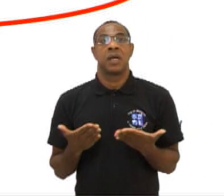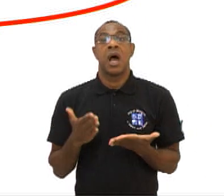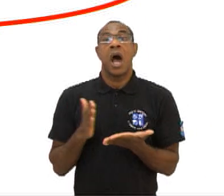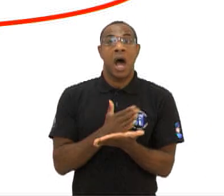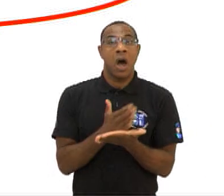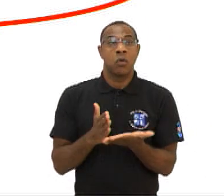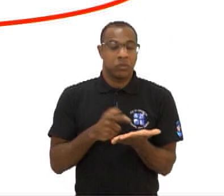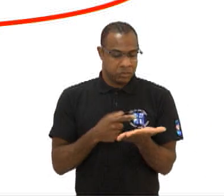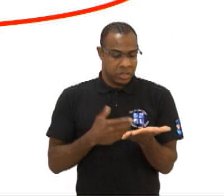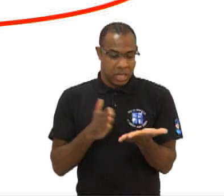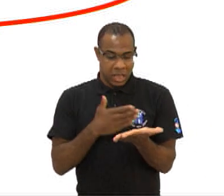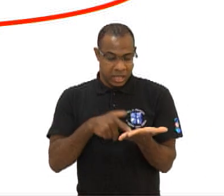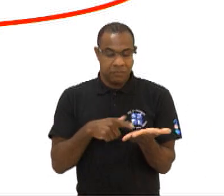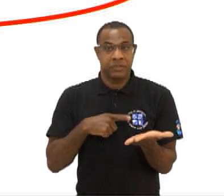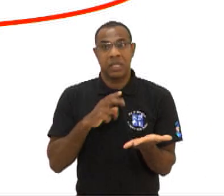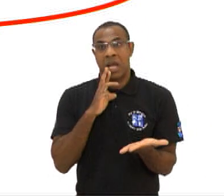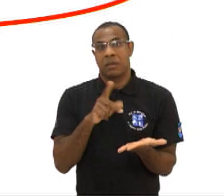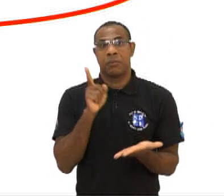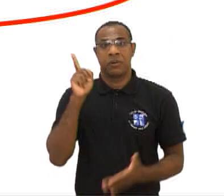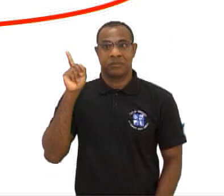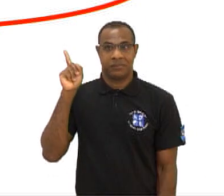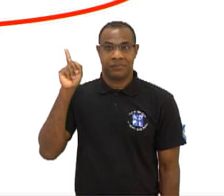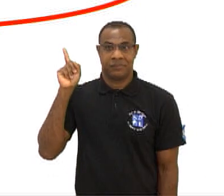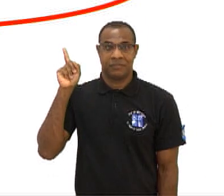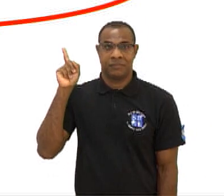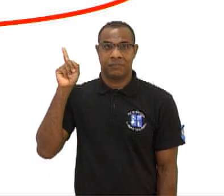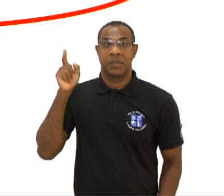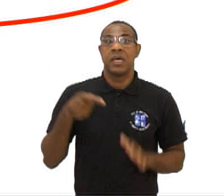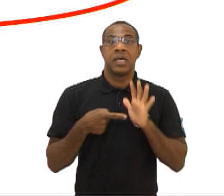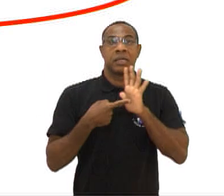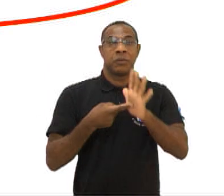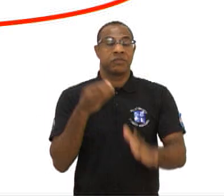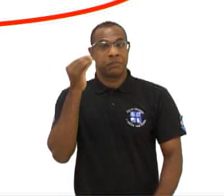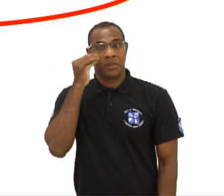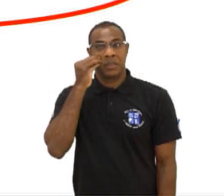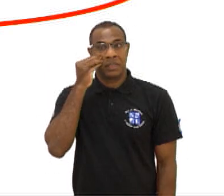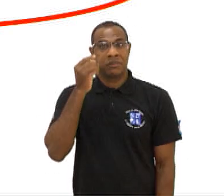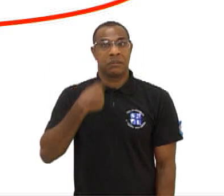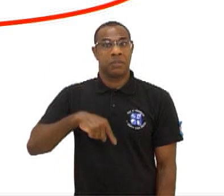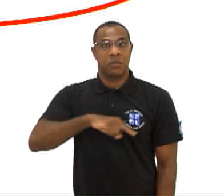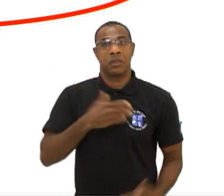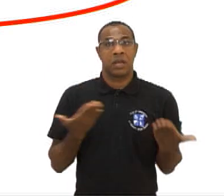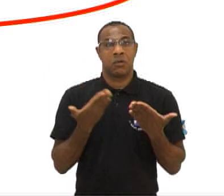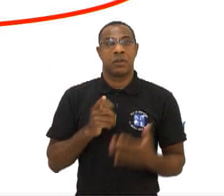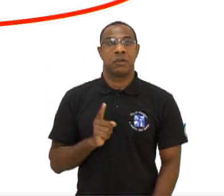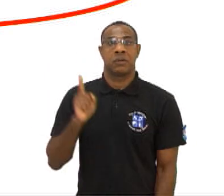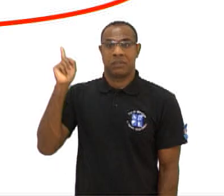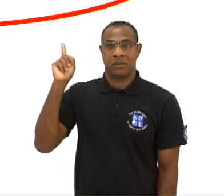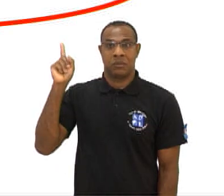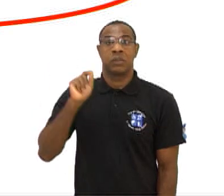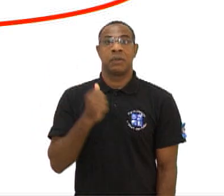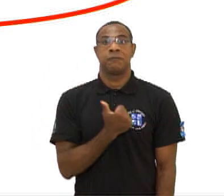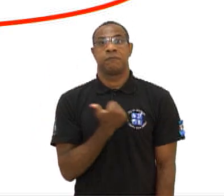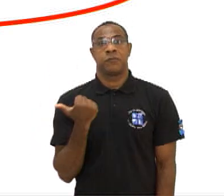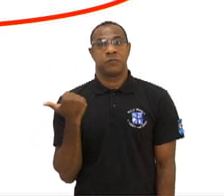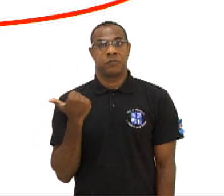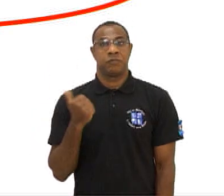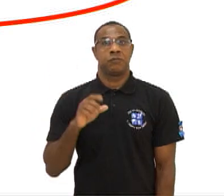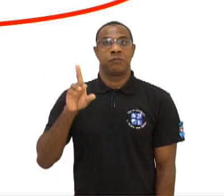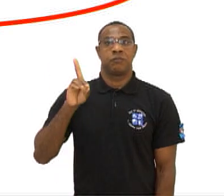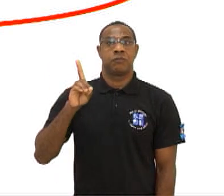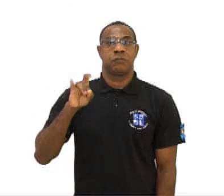livros a gente vê essa resposta, que é o clássico, mas o que mostra a experiência para nós seria para a direita.